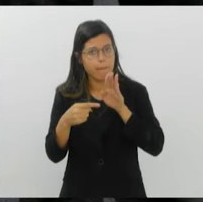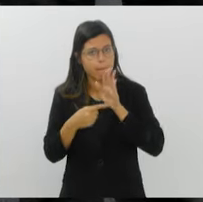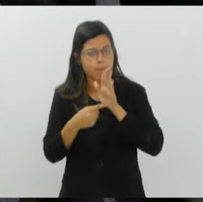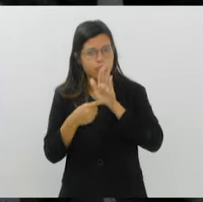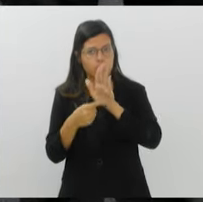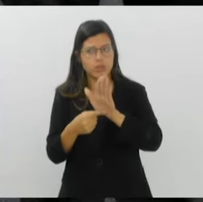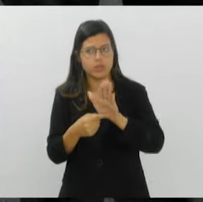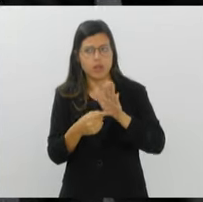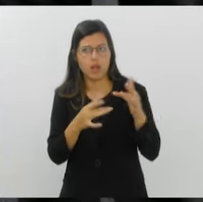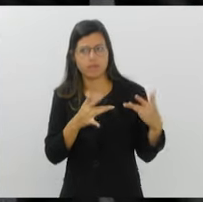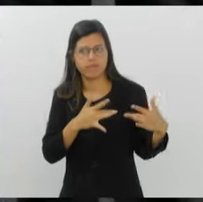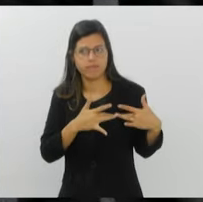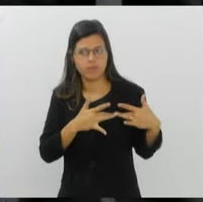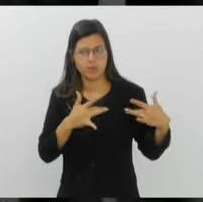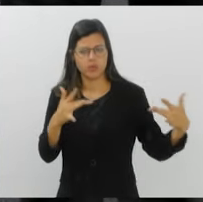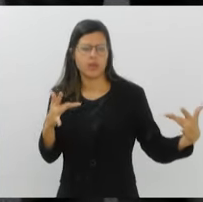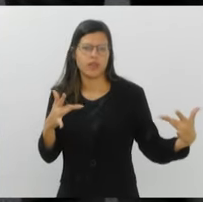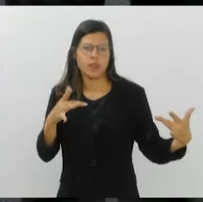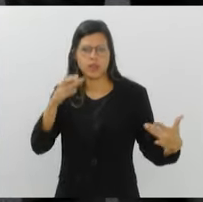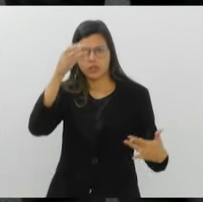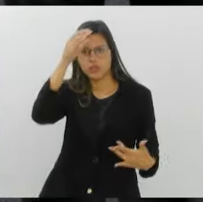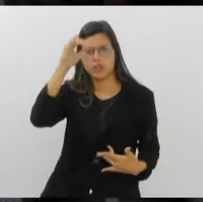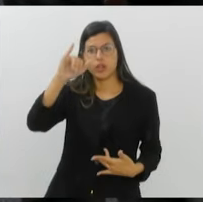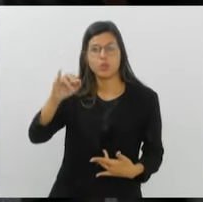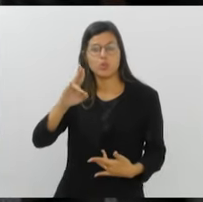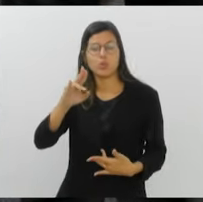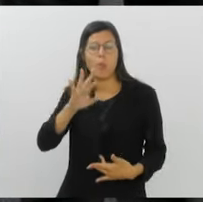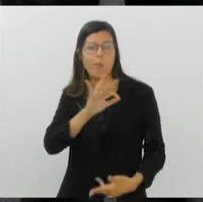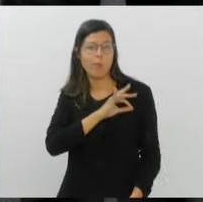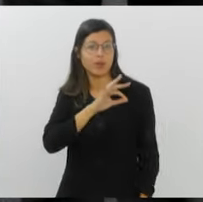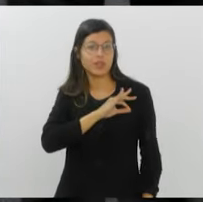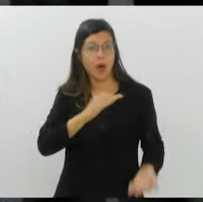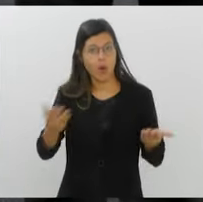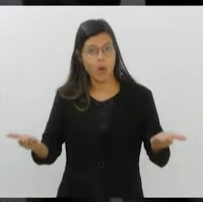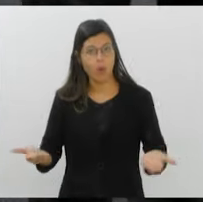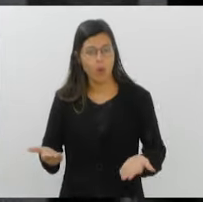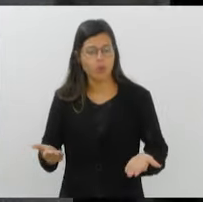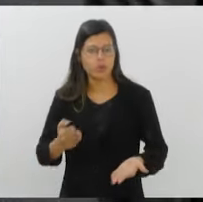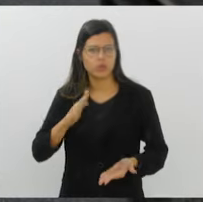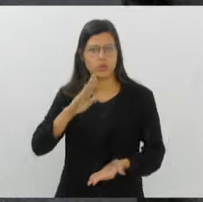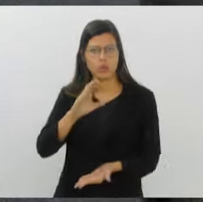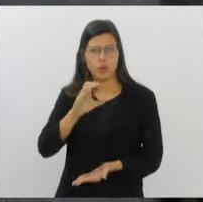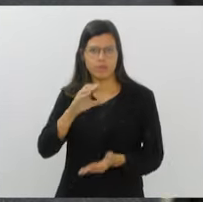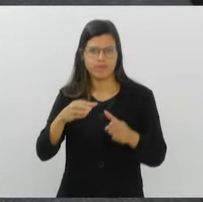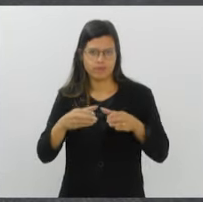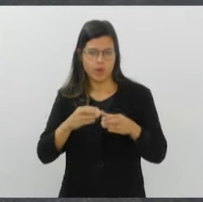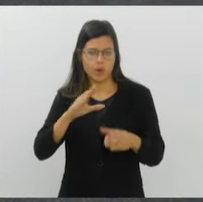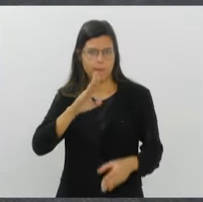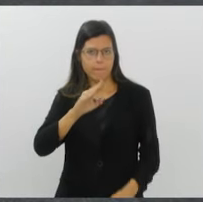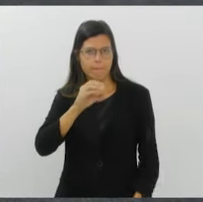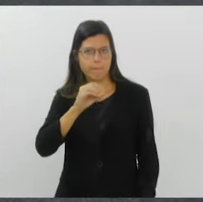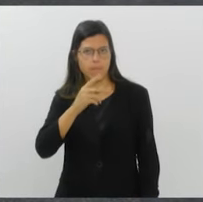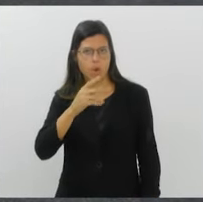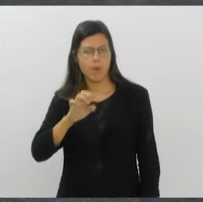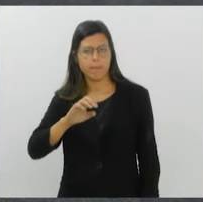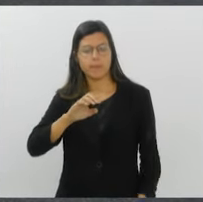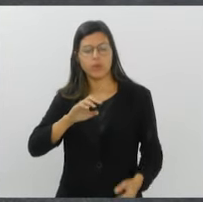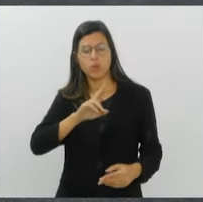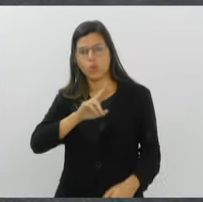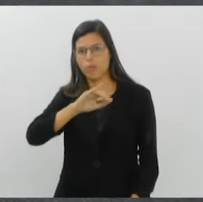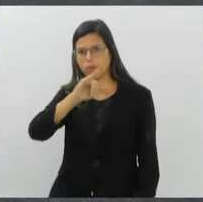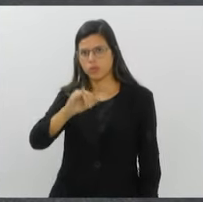minha solidariedade, tia Ju, ao policial hoje do BOP, Jorge Galdino